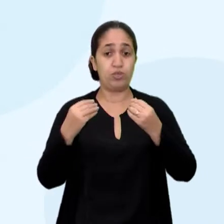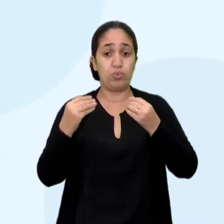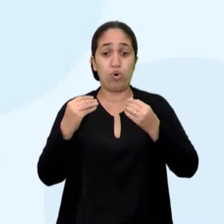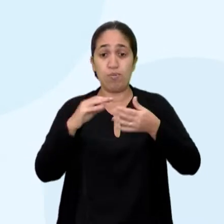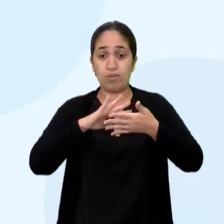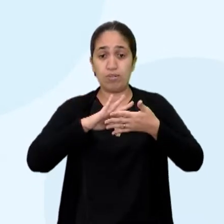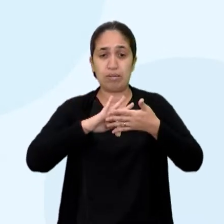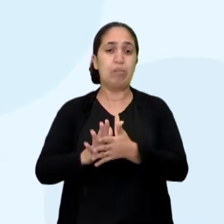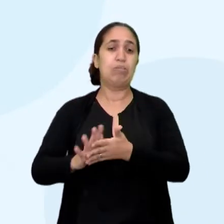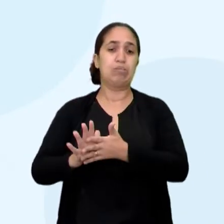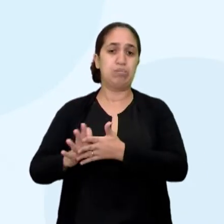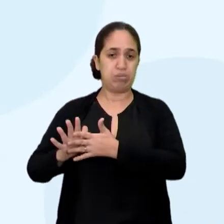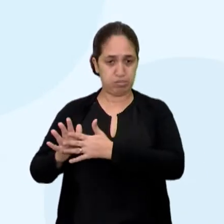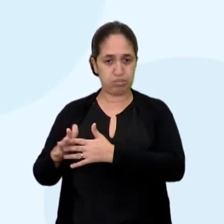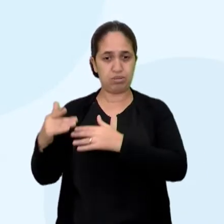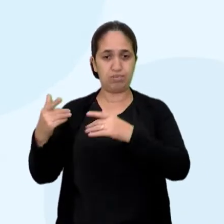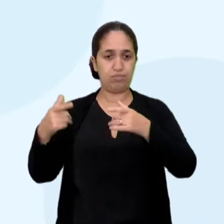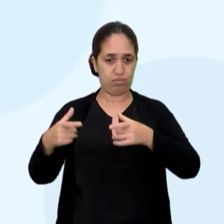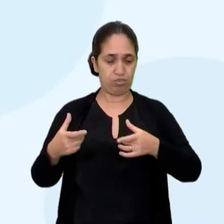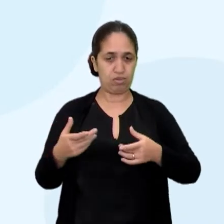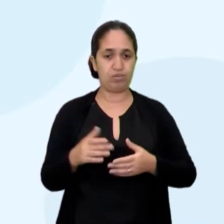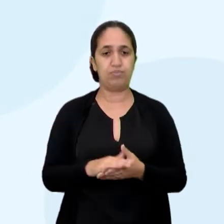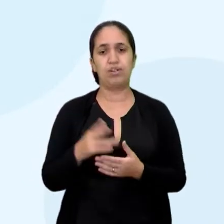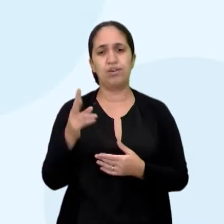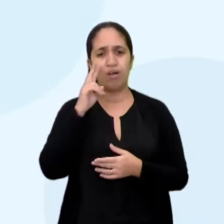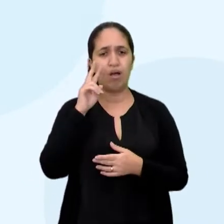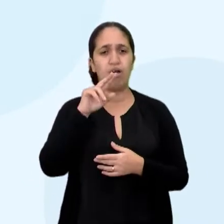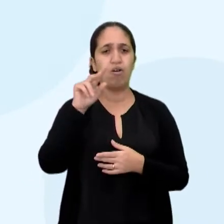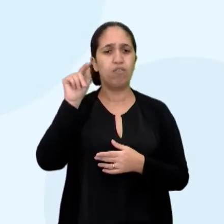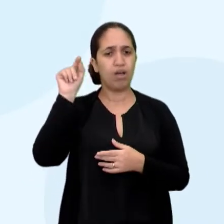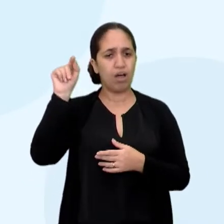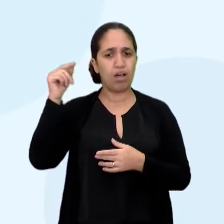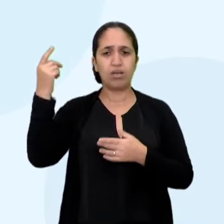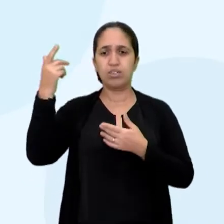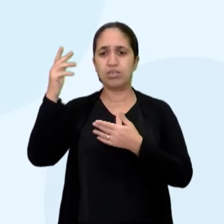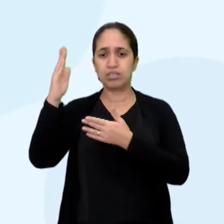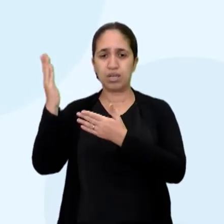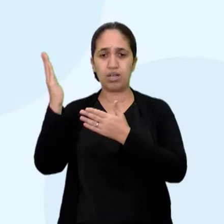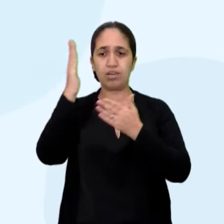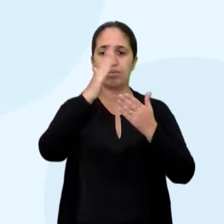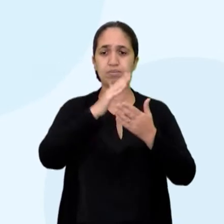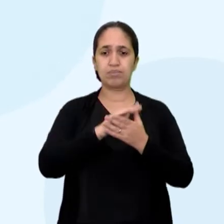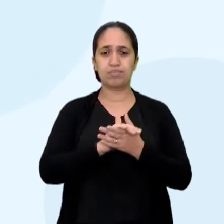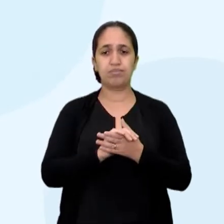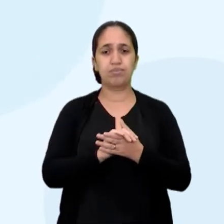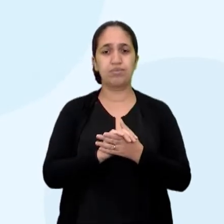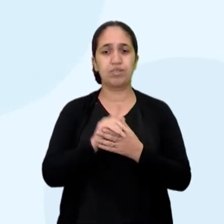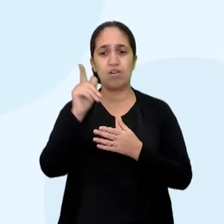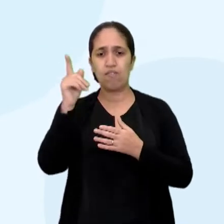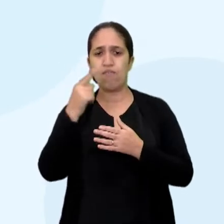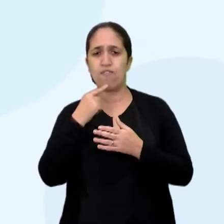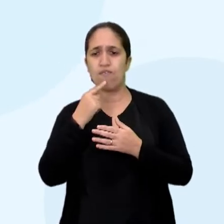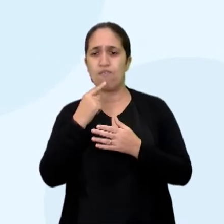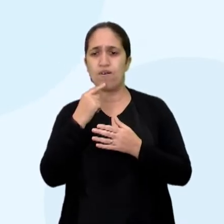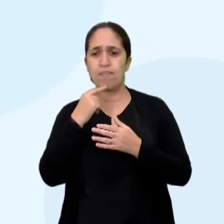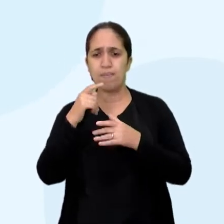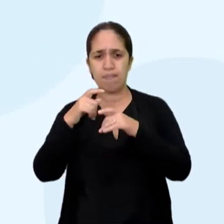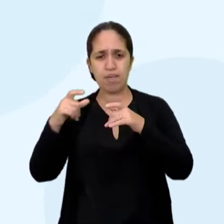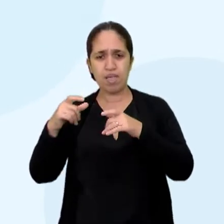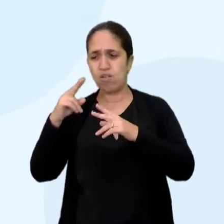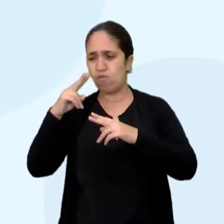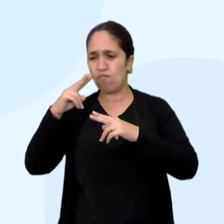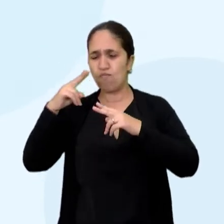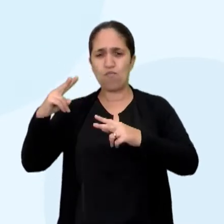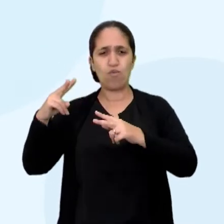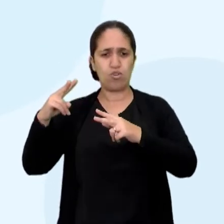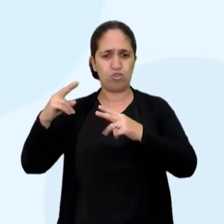que ocasiona o terremoto no local. Então a gente vê aí na imagem à esquerda, né? Quanto mais vermelha a região, maior a